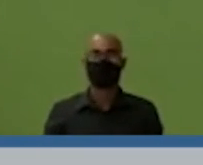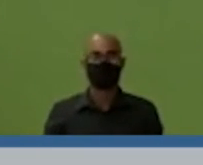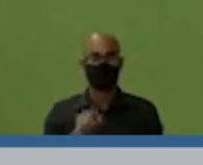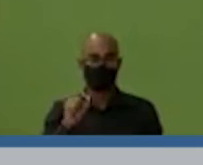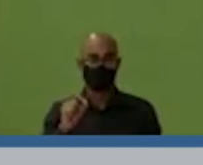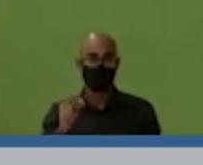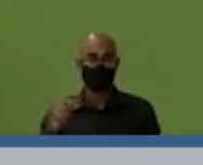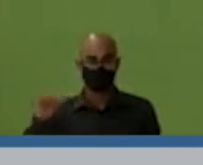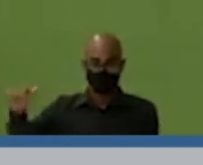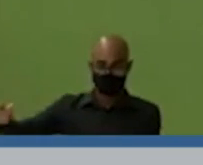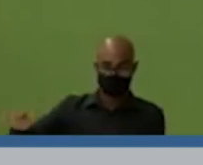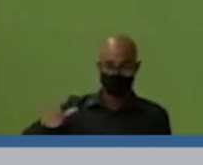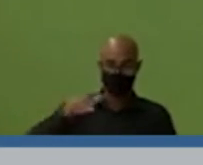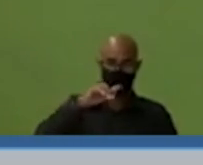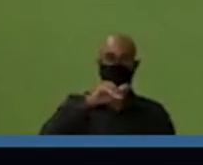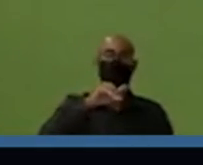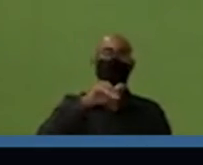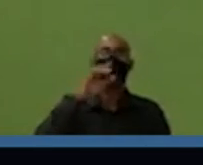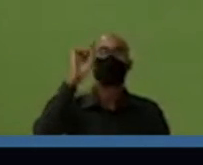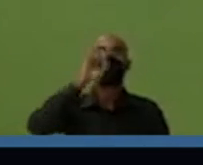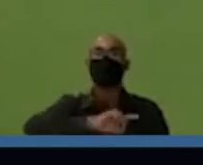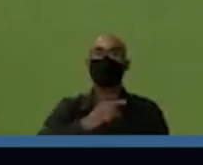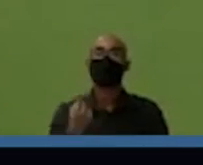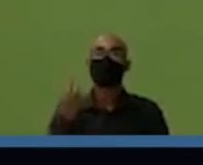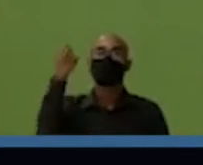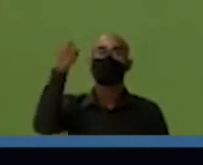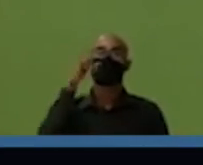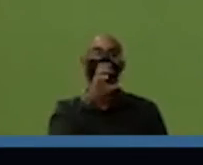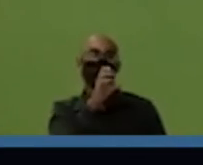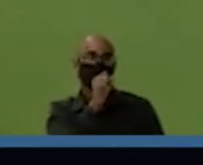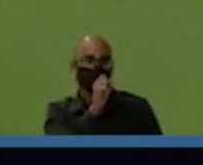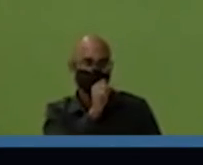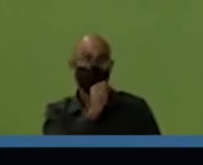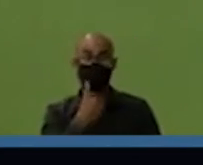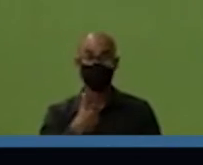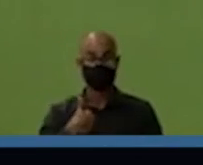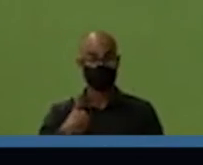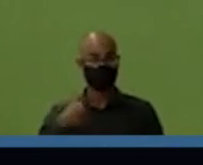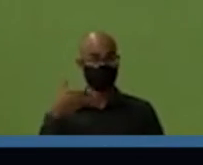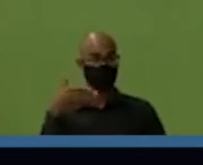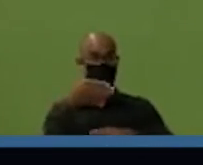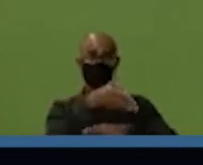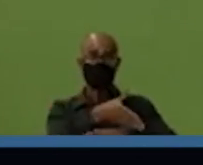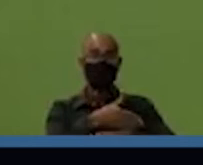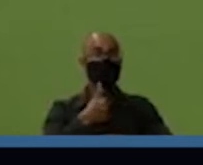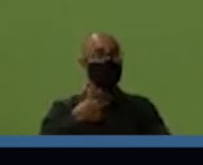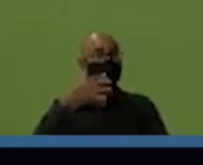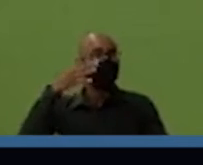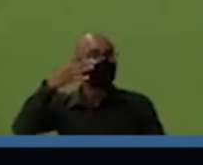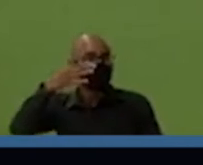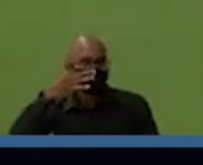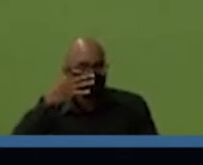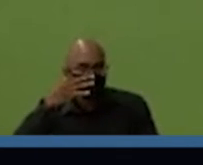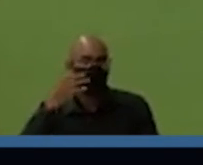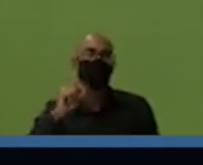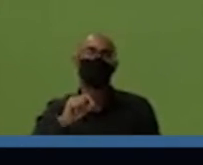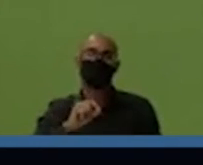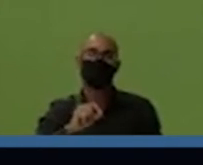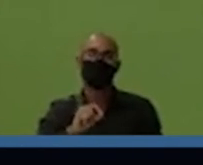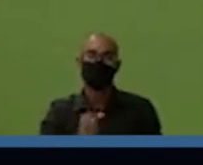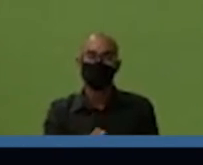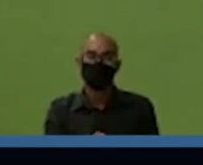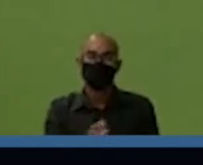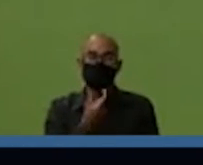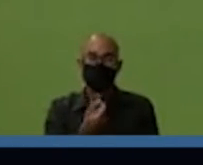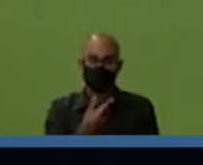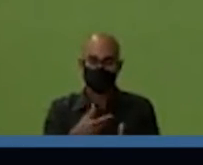marcante, no sábado à noite, eu fiz questão de ir pessoalmente receber medicamento do